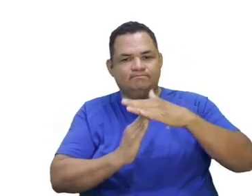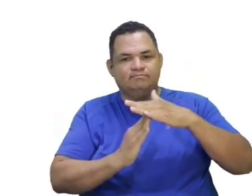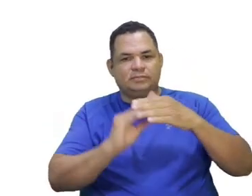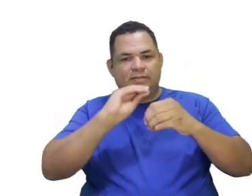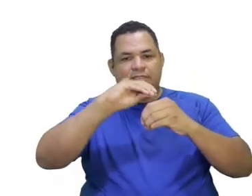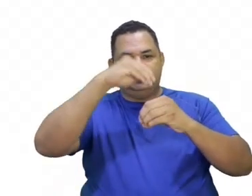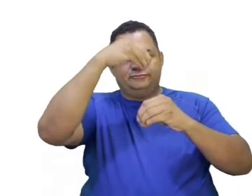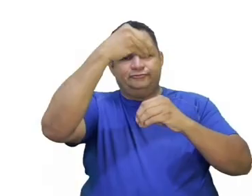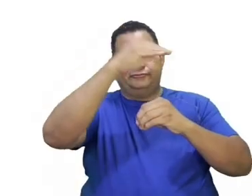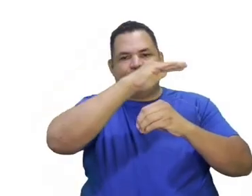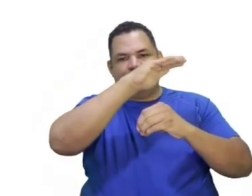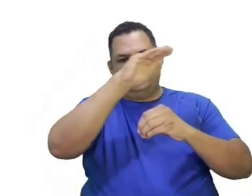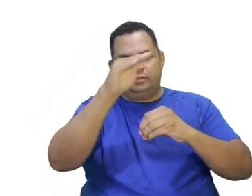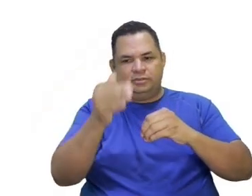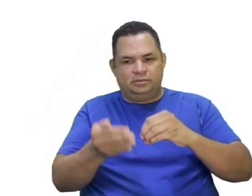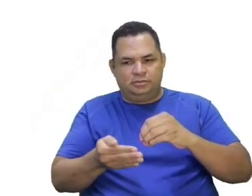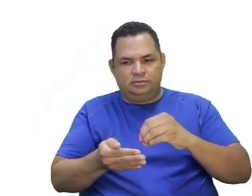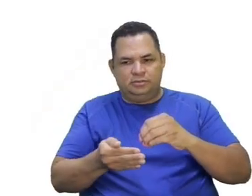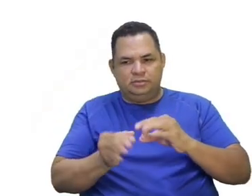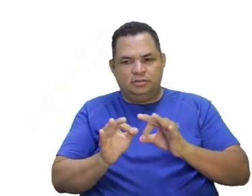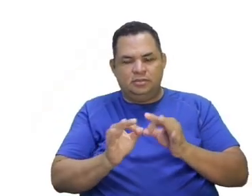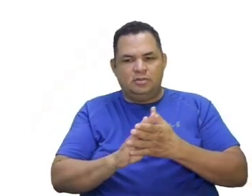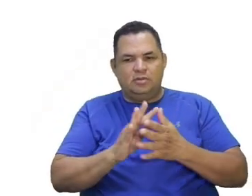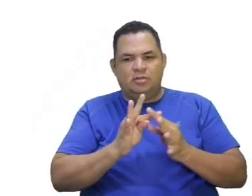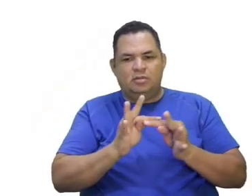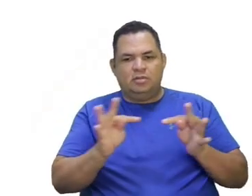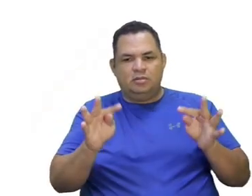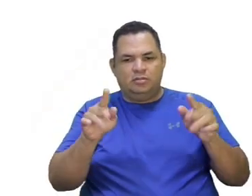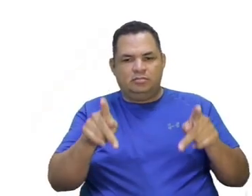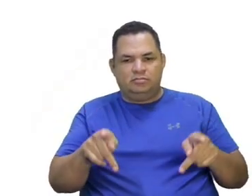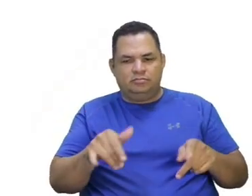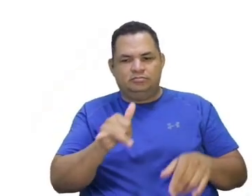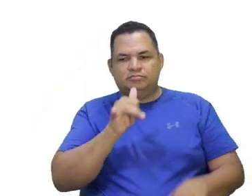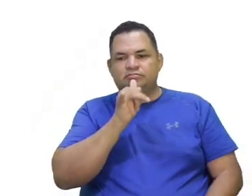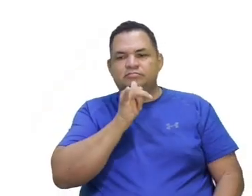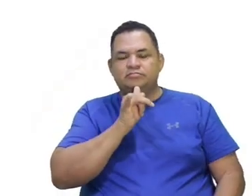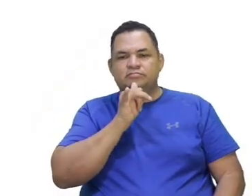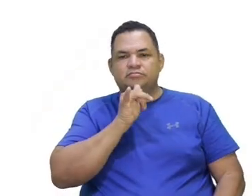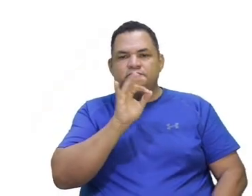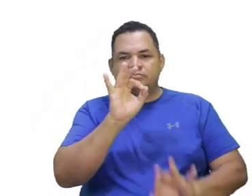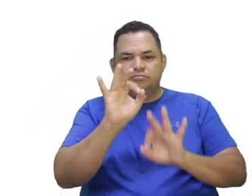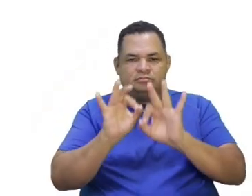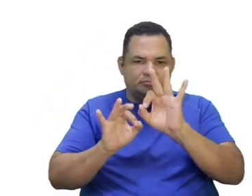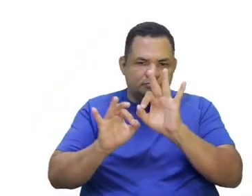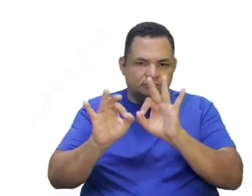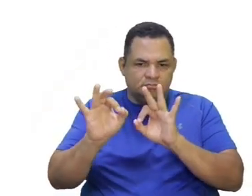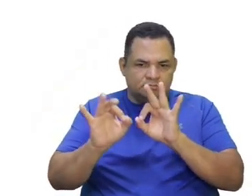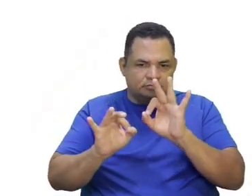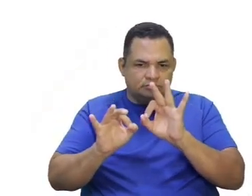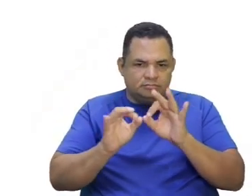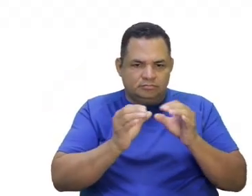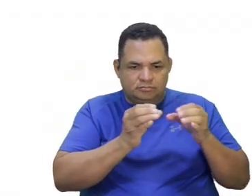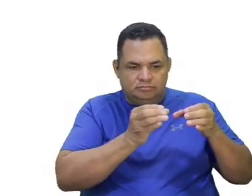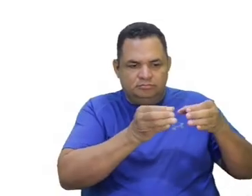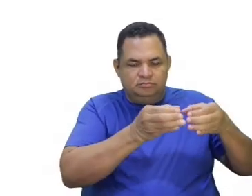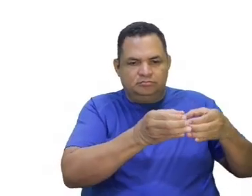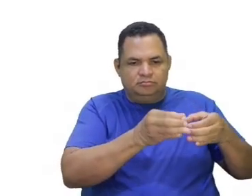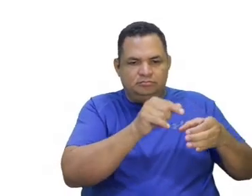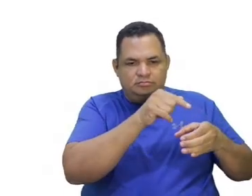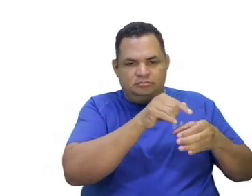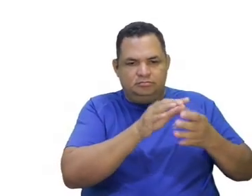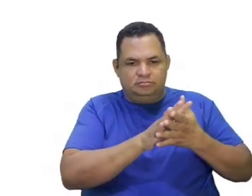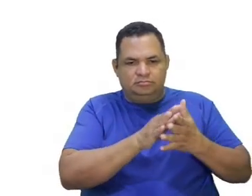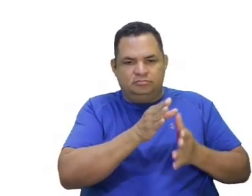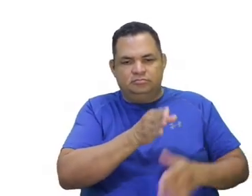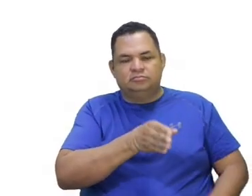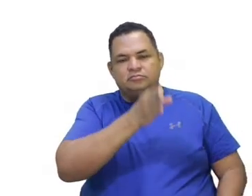mais externa de um átomo. A tabela periódica, por exemplo, ela é organizada por grupos, aquelas